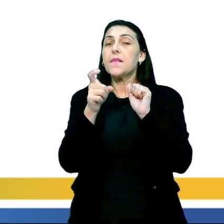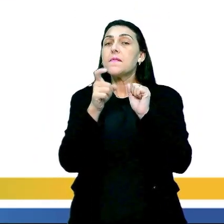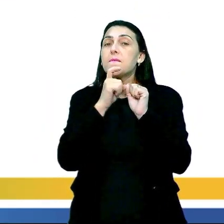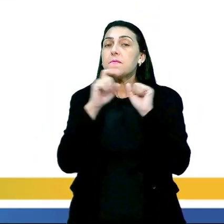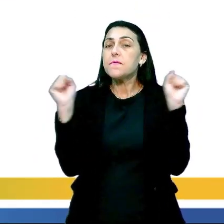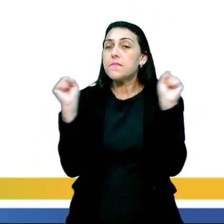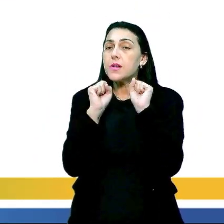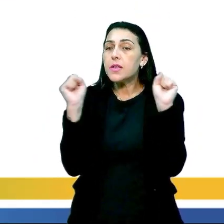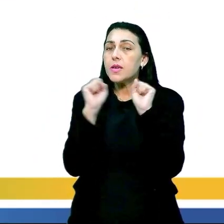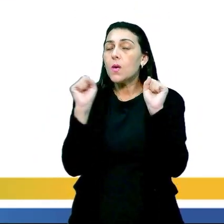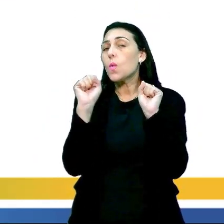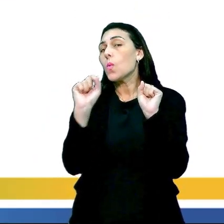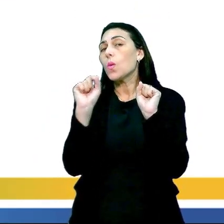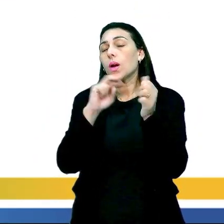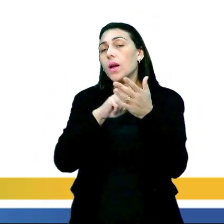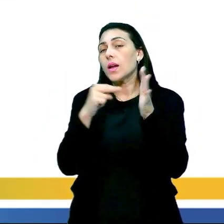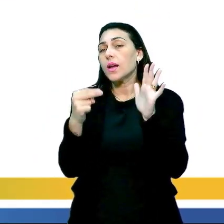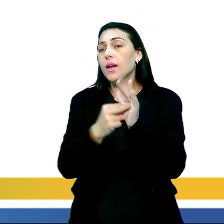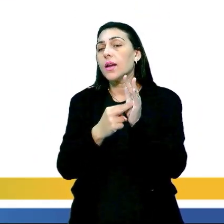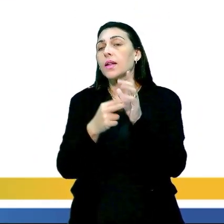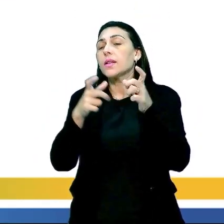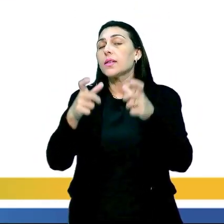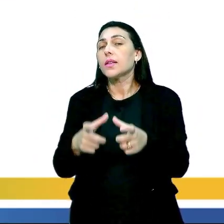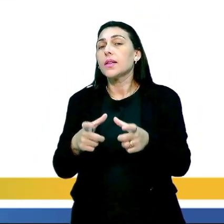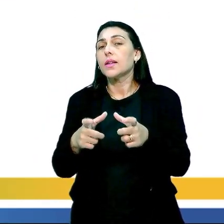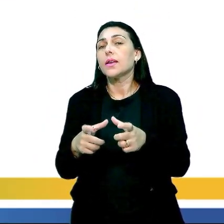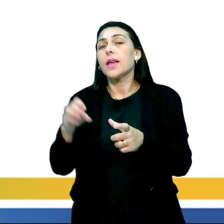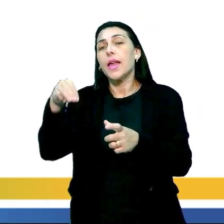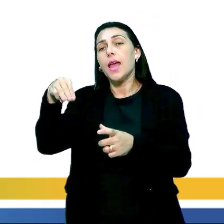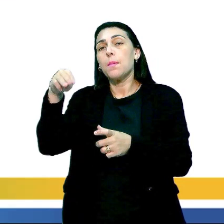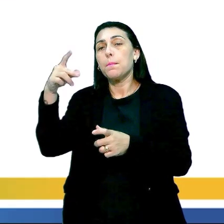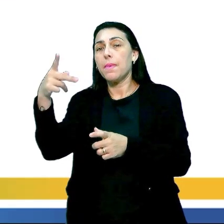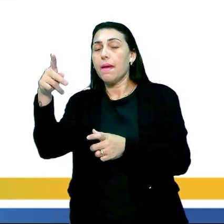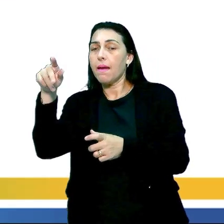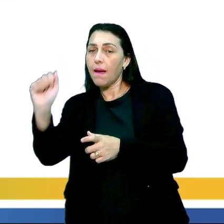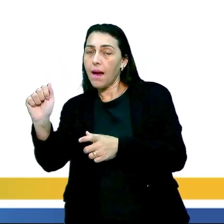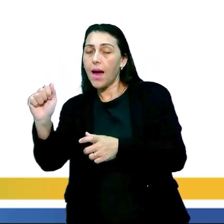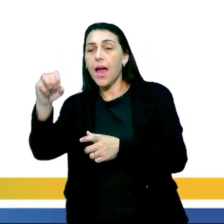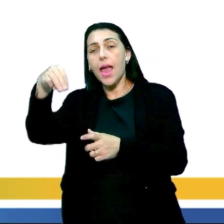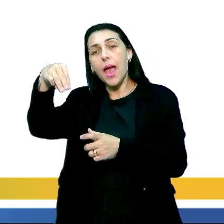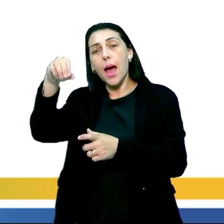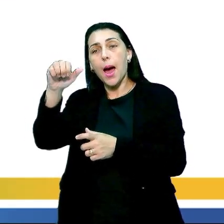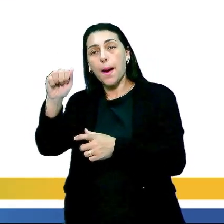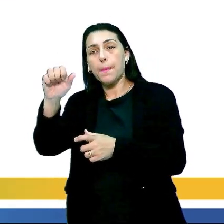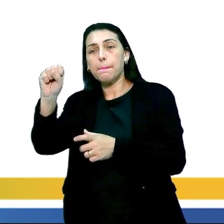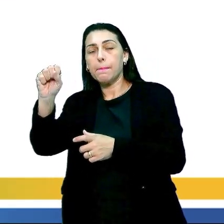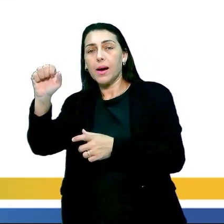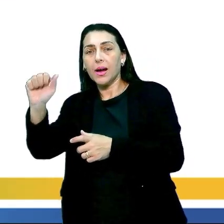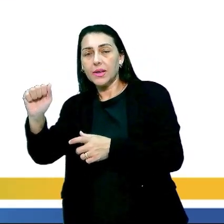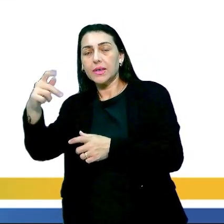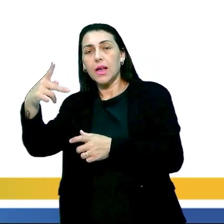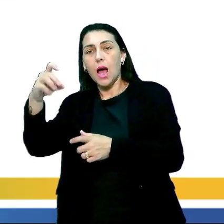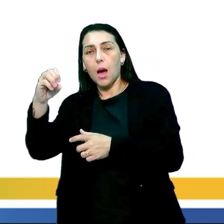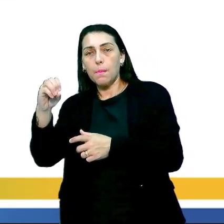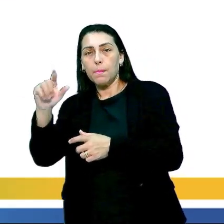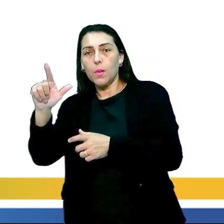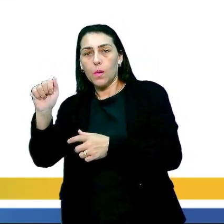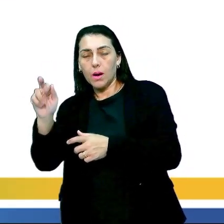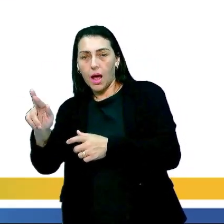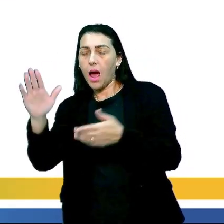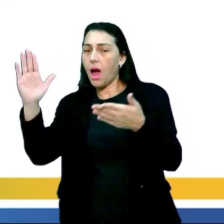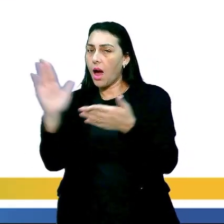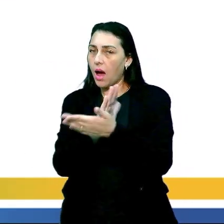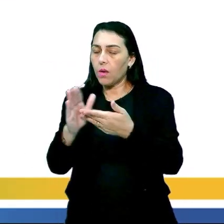friagem, nada mais é do que a atuação da chamada MPA, ou seja, é a chegada de uma massa polar que em